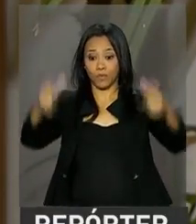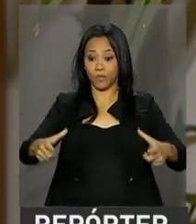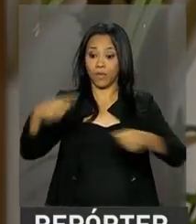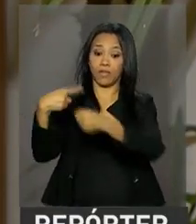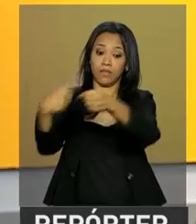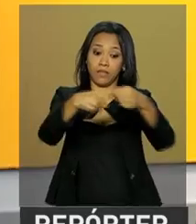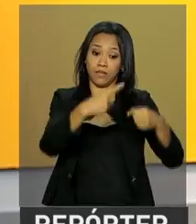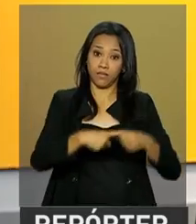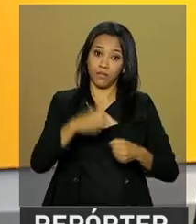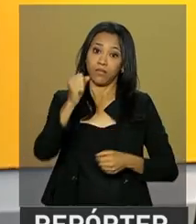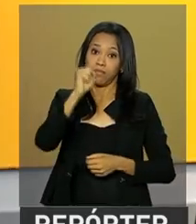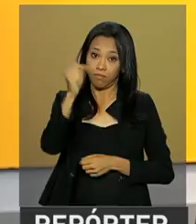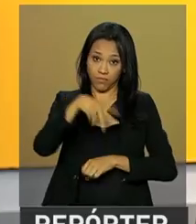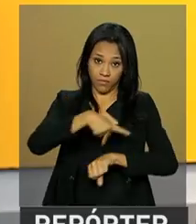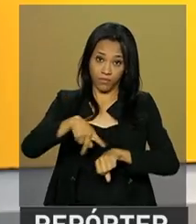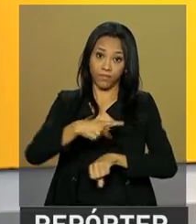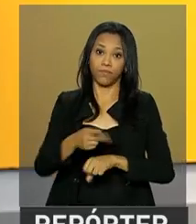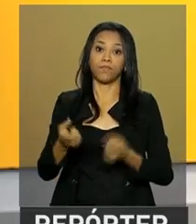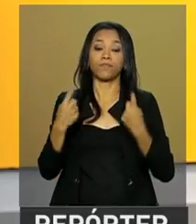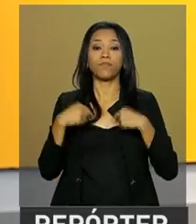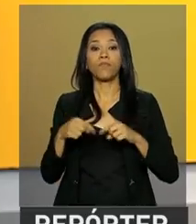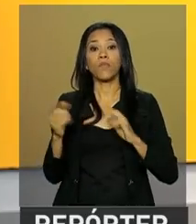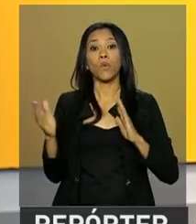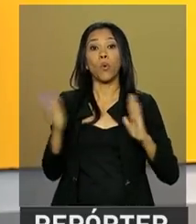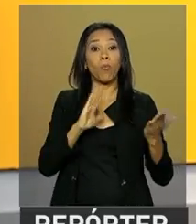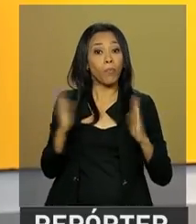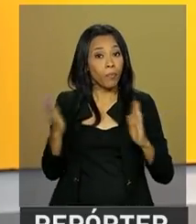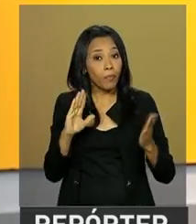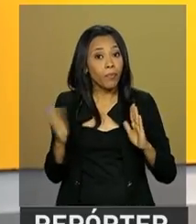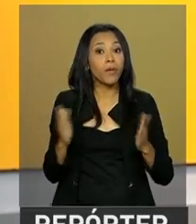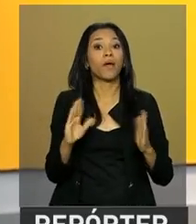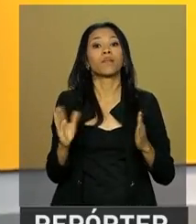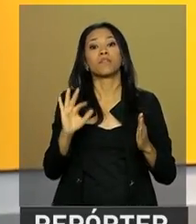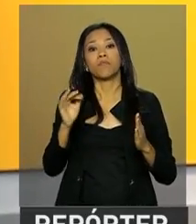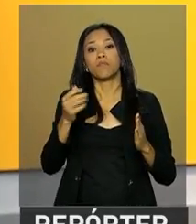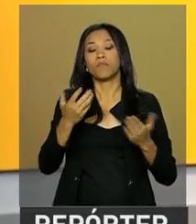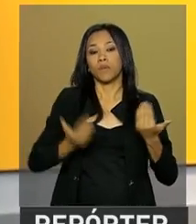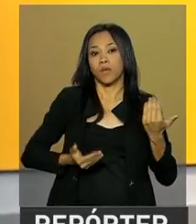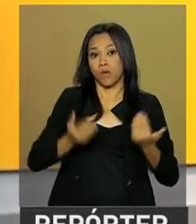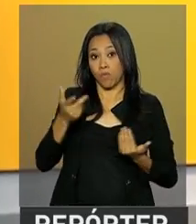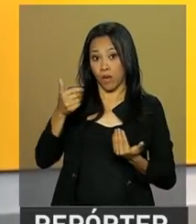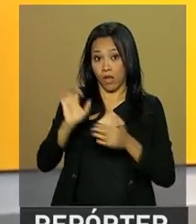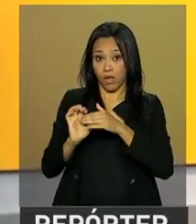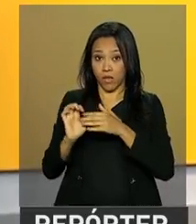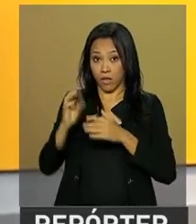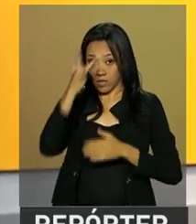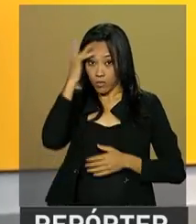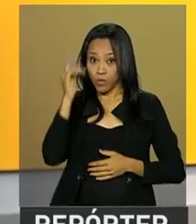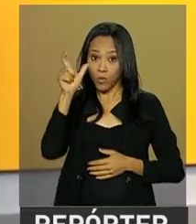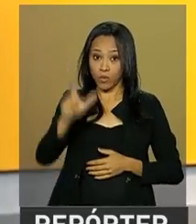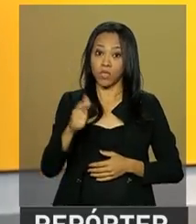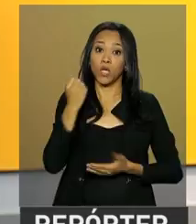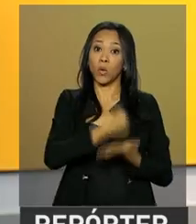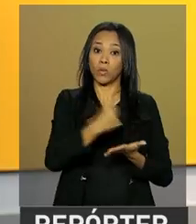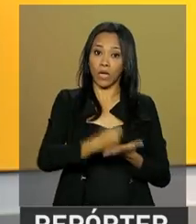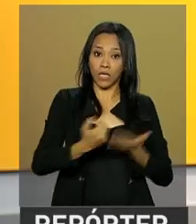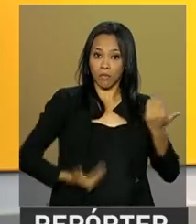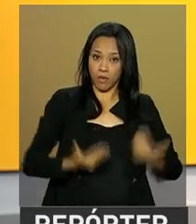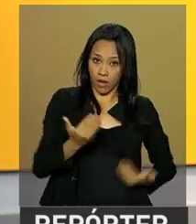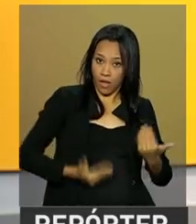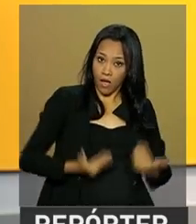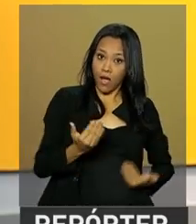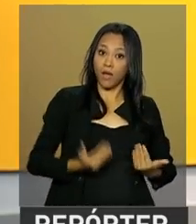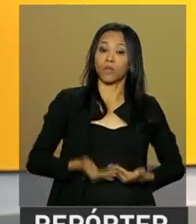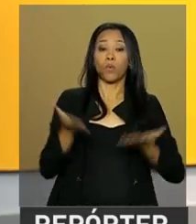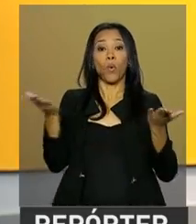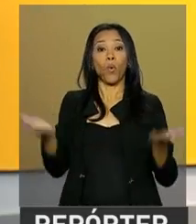nosso país. E atenção, prazo para os empregadores domésticos pagarem o E-Social referente a maio